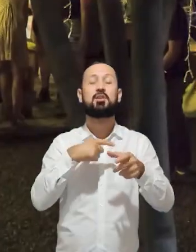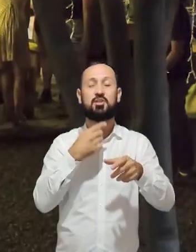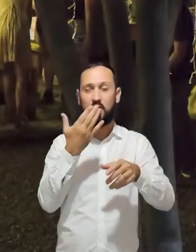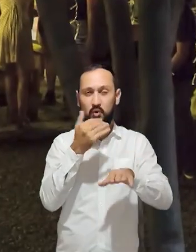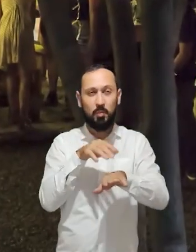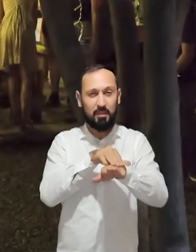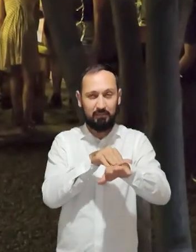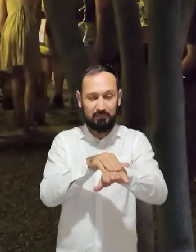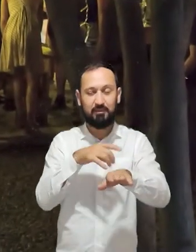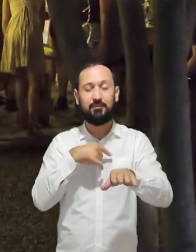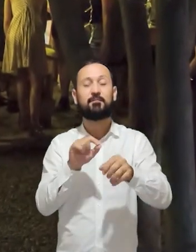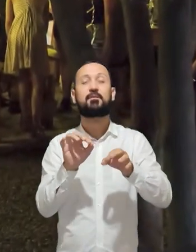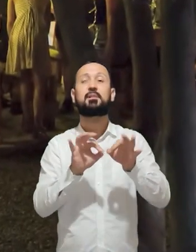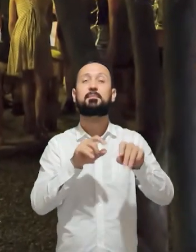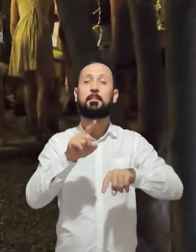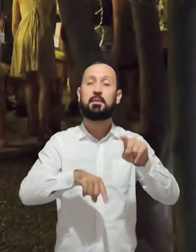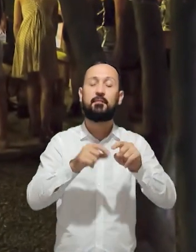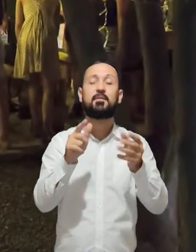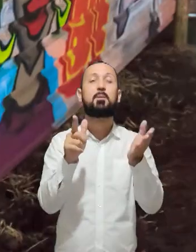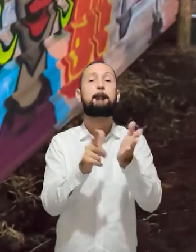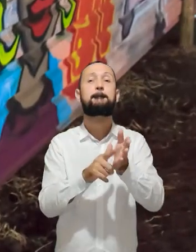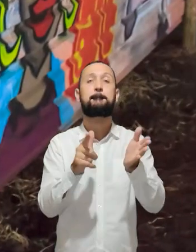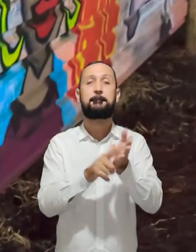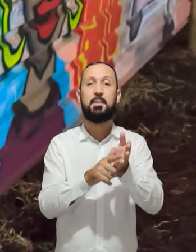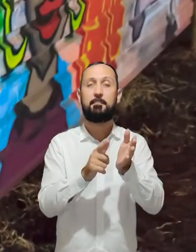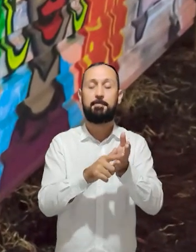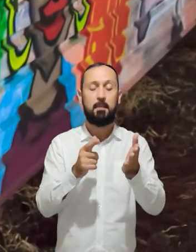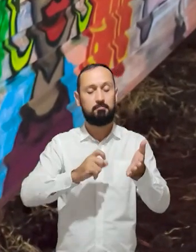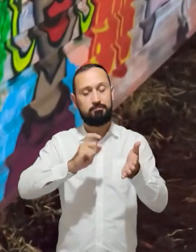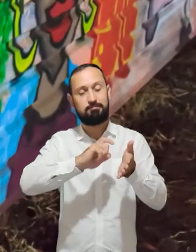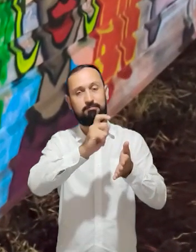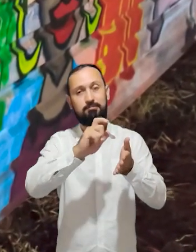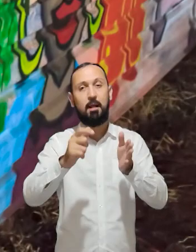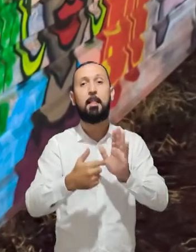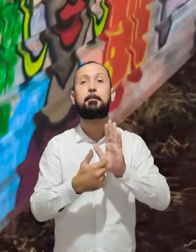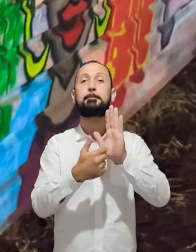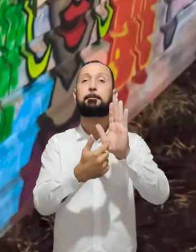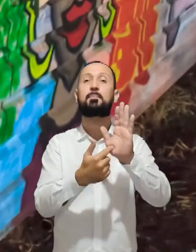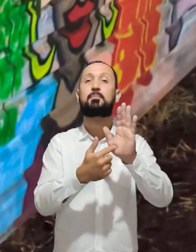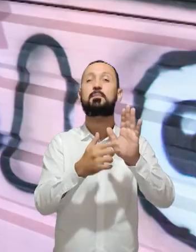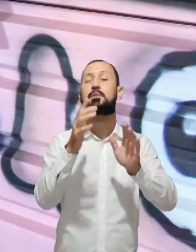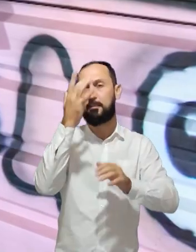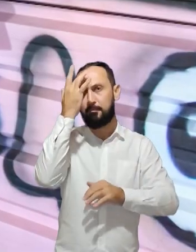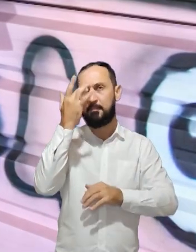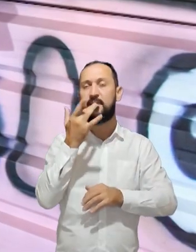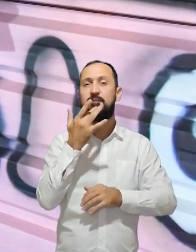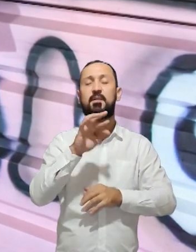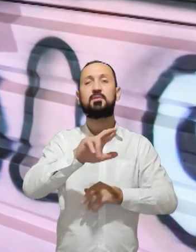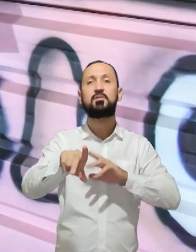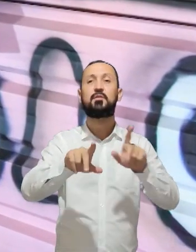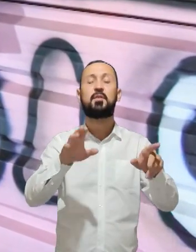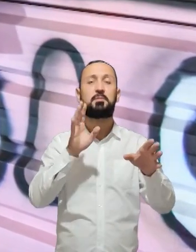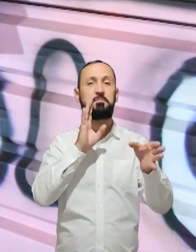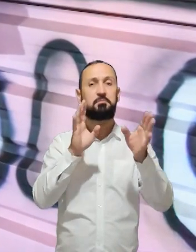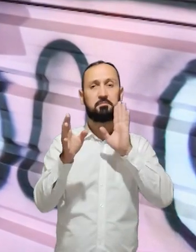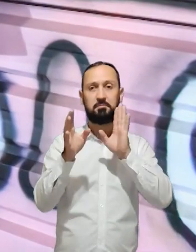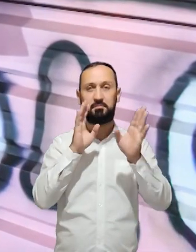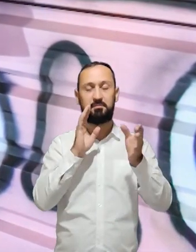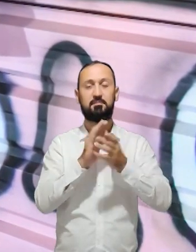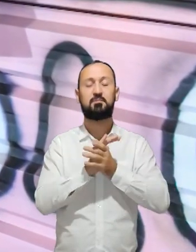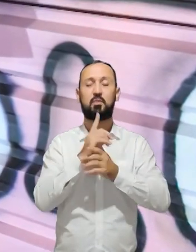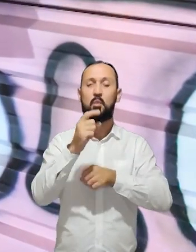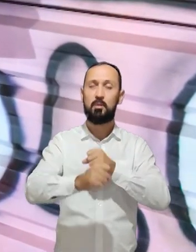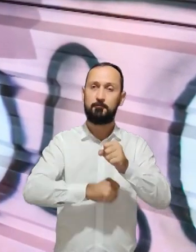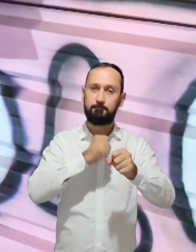de 2015, realizada no Instinto Food Truck em Campo Grande, Natasha criou obras feitas em papel, com